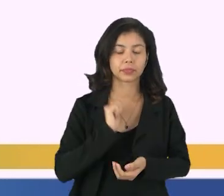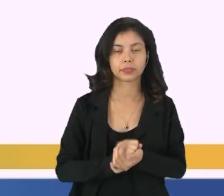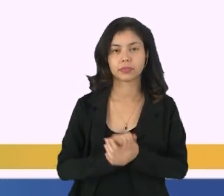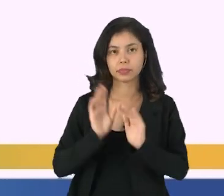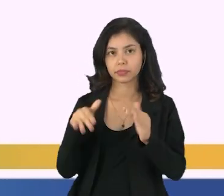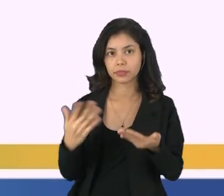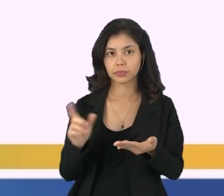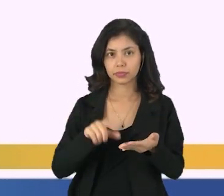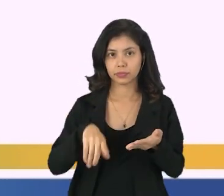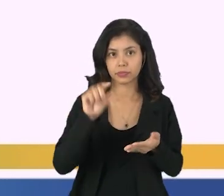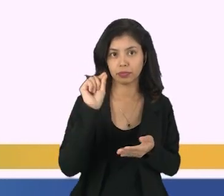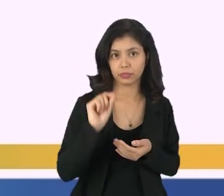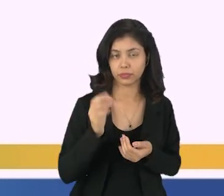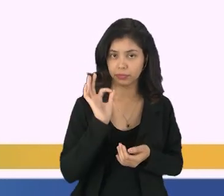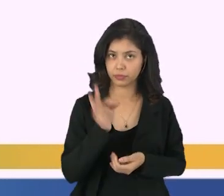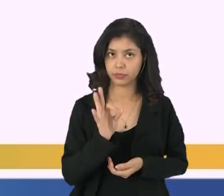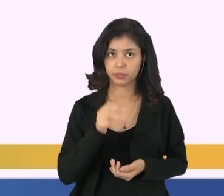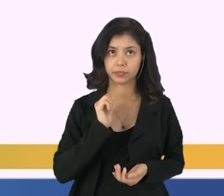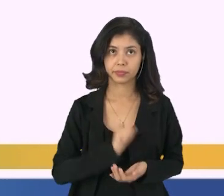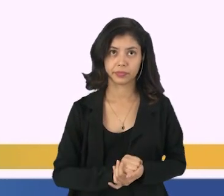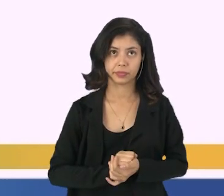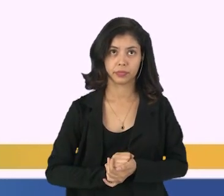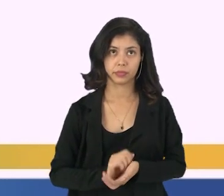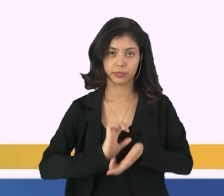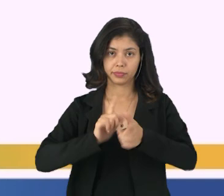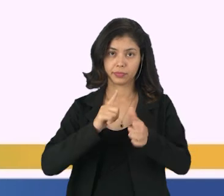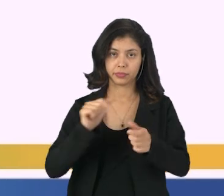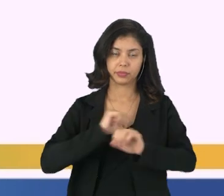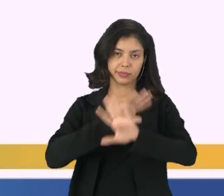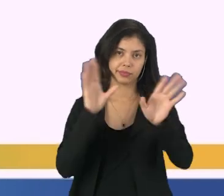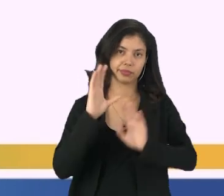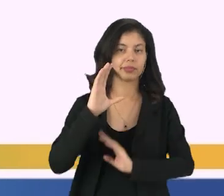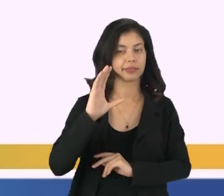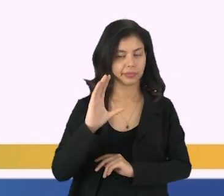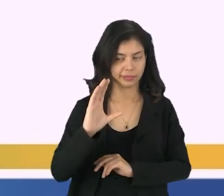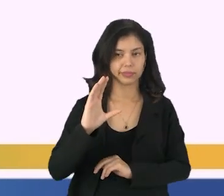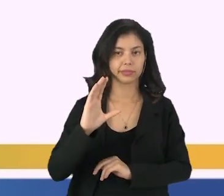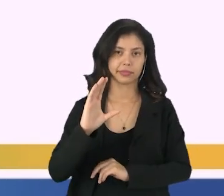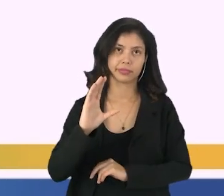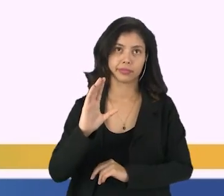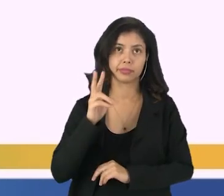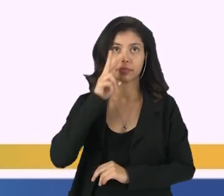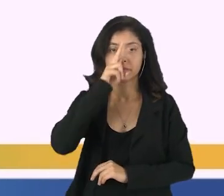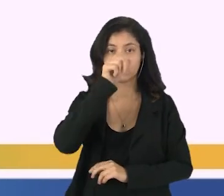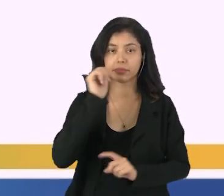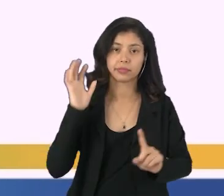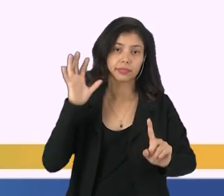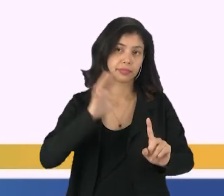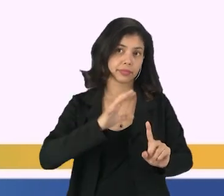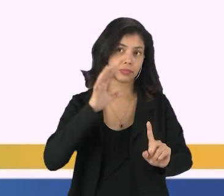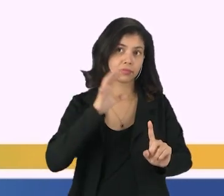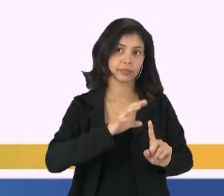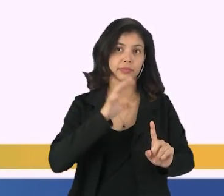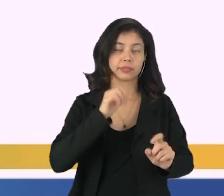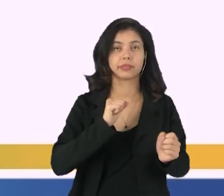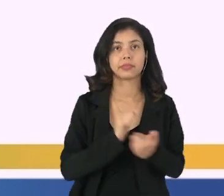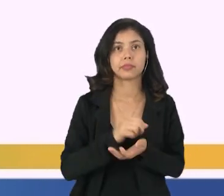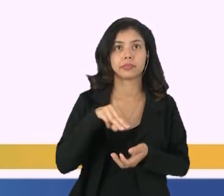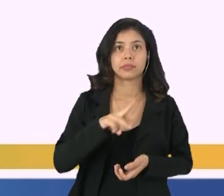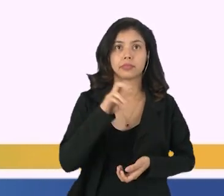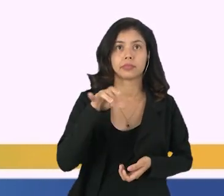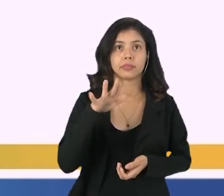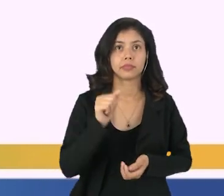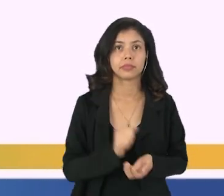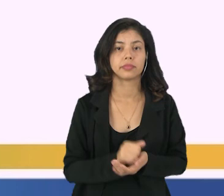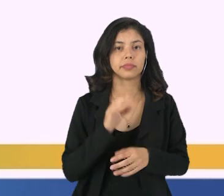pessoal, qual será a nossa alternativa correta? Claro que temos, né, pessoal, a forte influência, então, dos